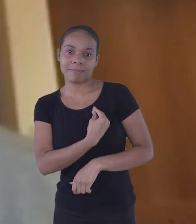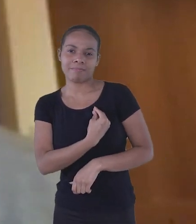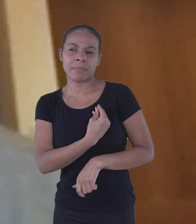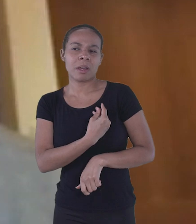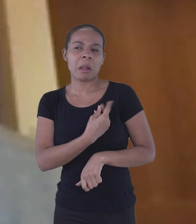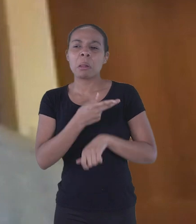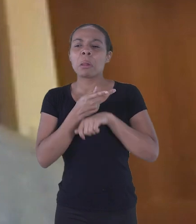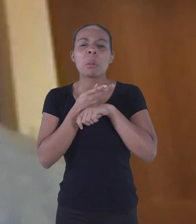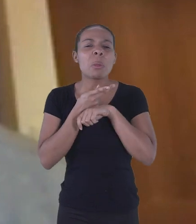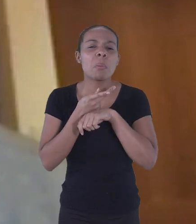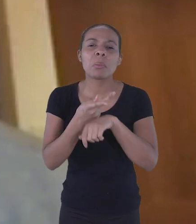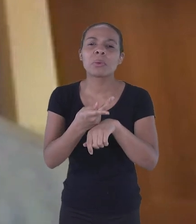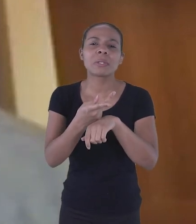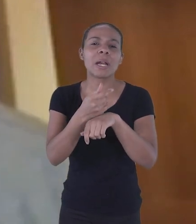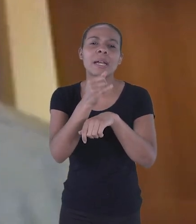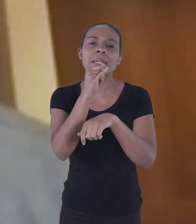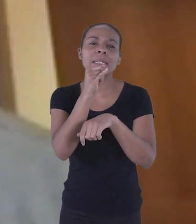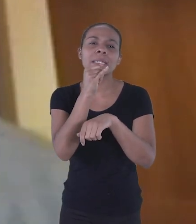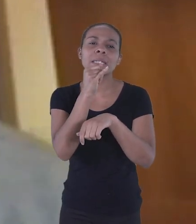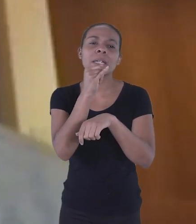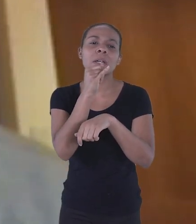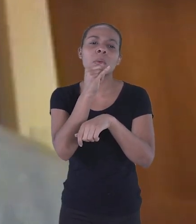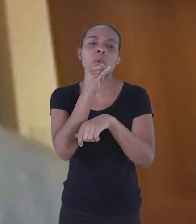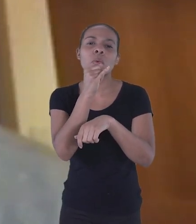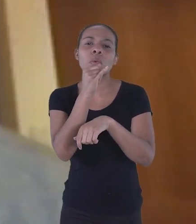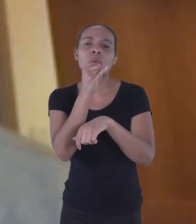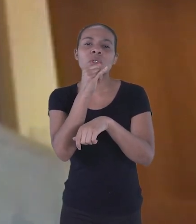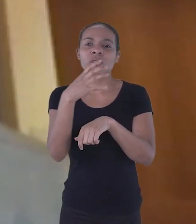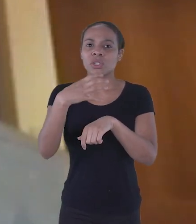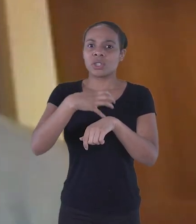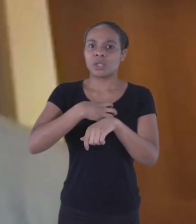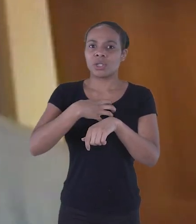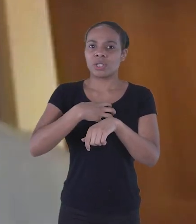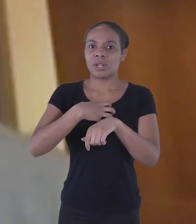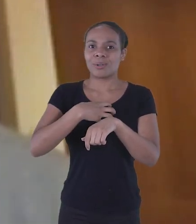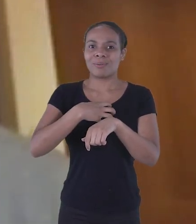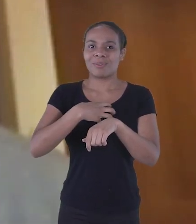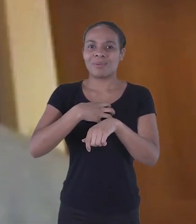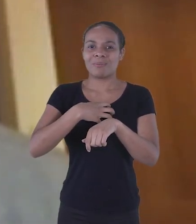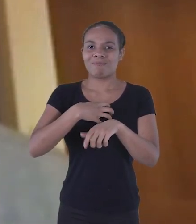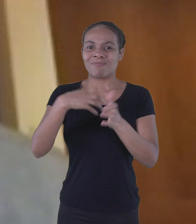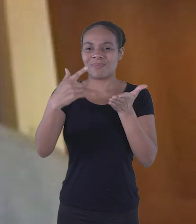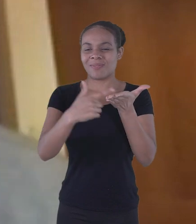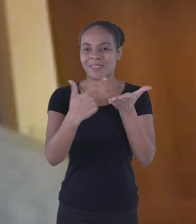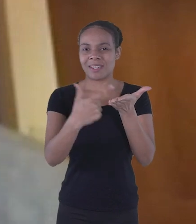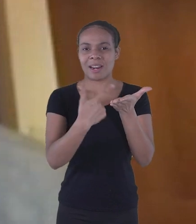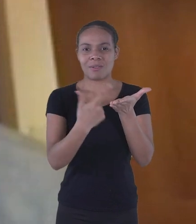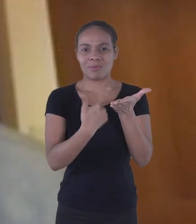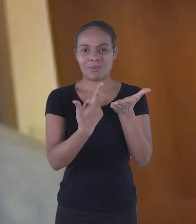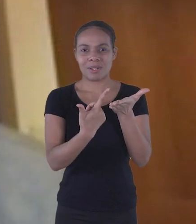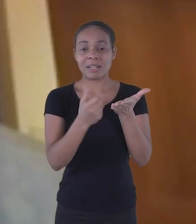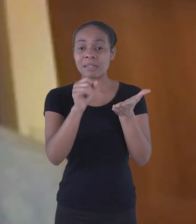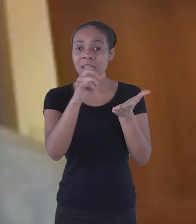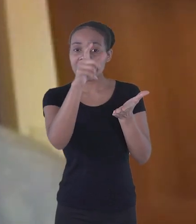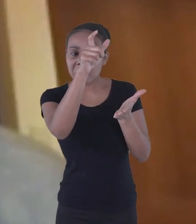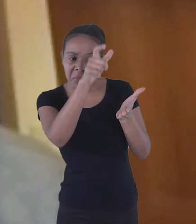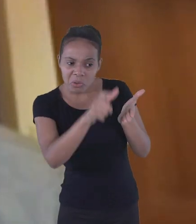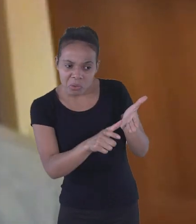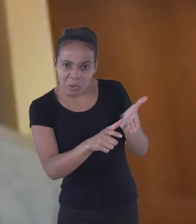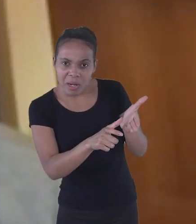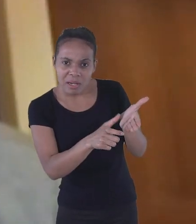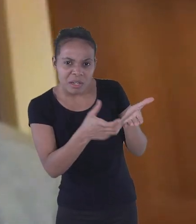nenhum recurso literário. Se eu não estava querendo engrandecer o personagem, eu não devia também